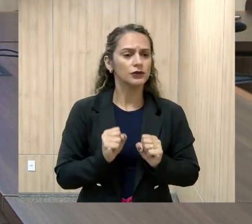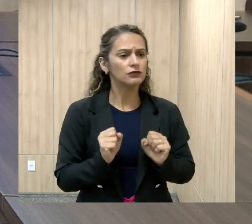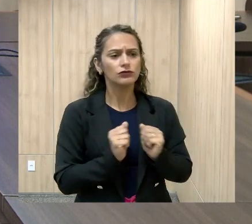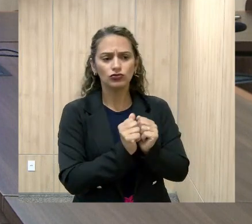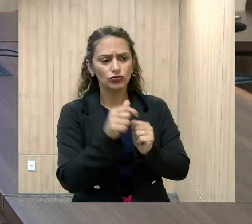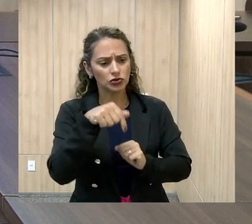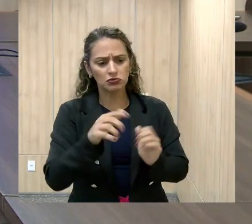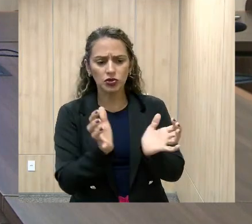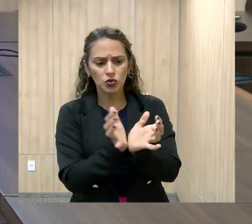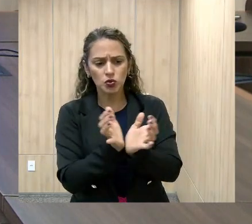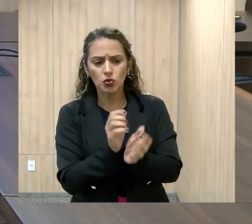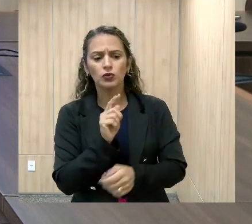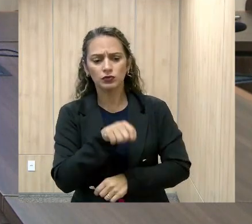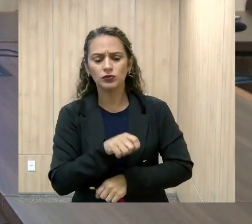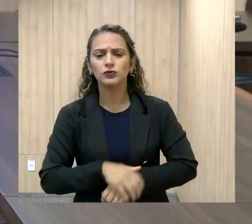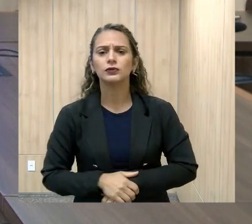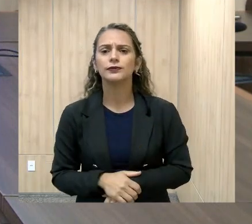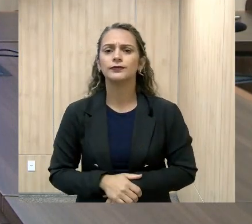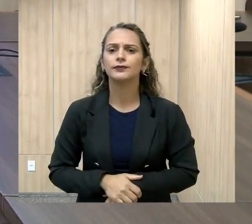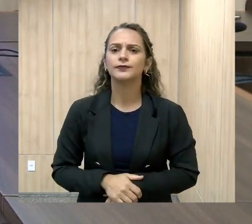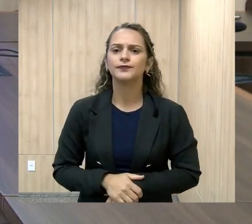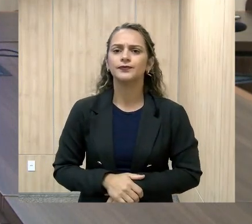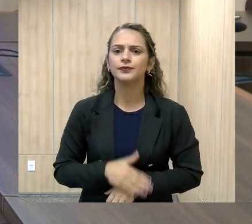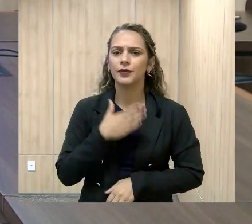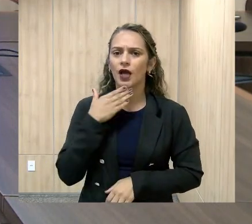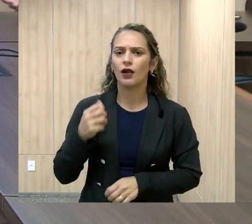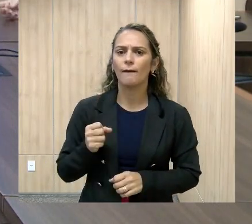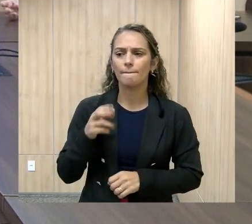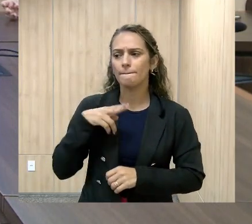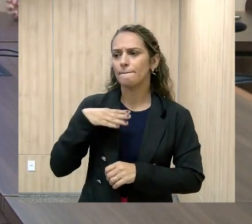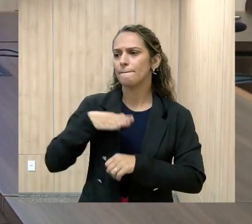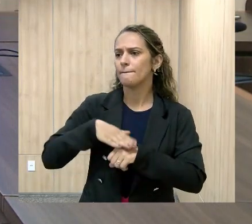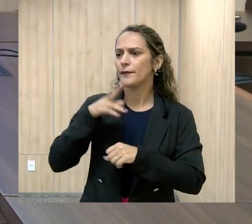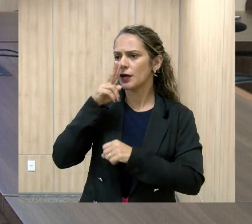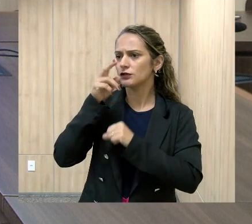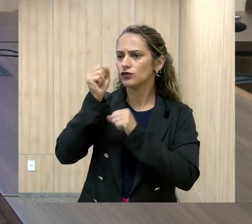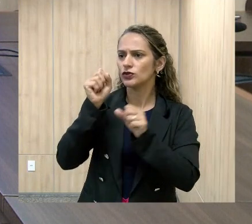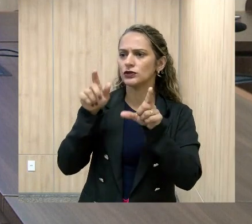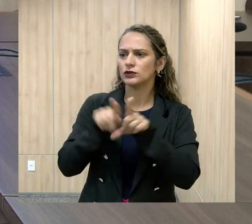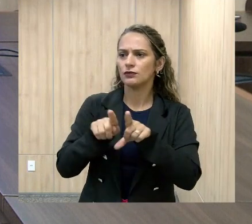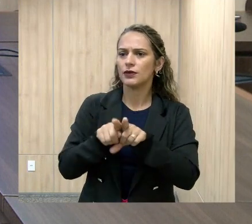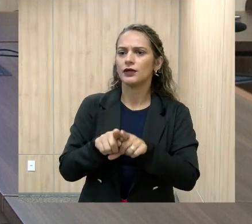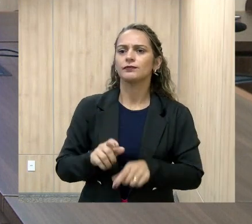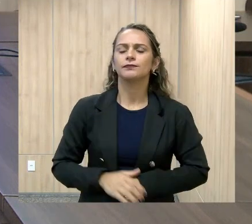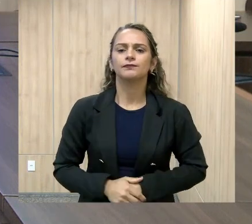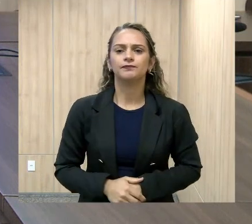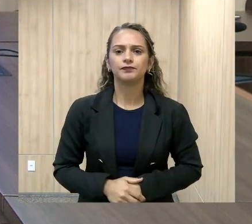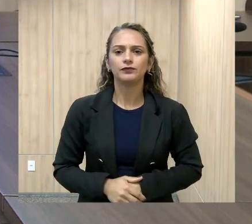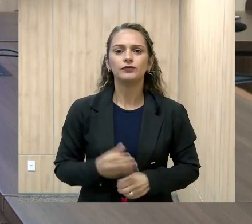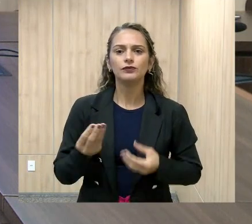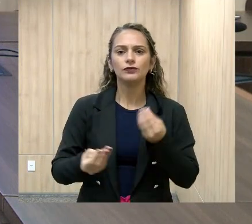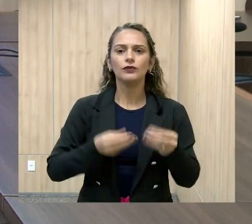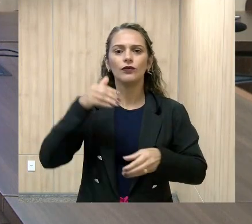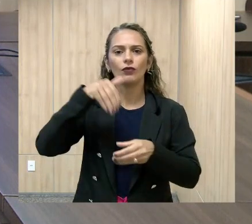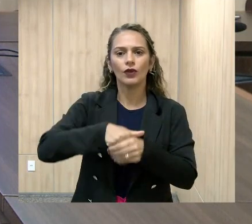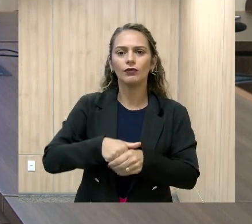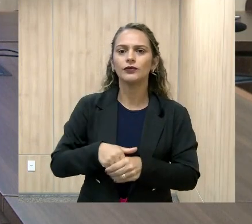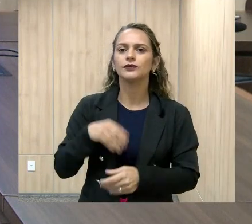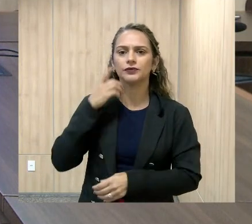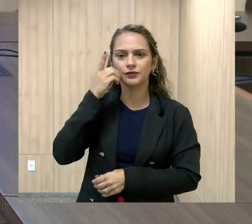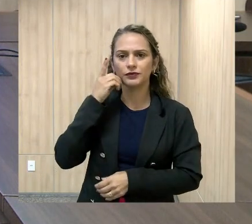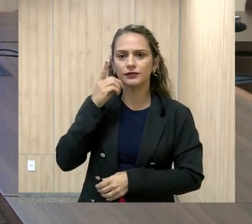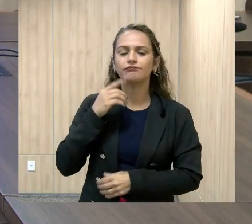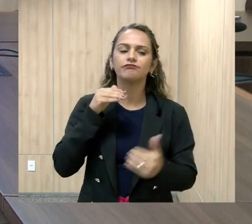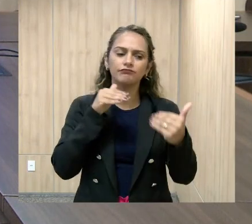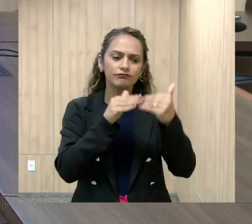italiana podemos fazer pela comissão que eu acho que fica até com mais força né perfeito como voto Deputado